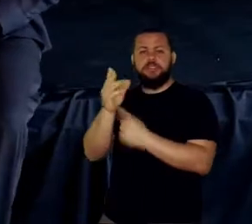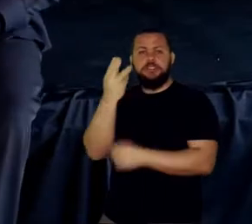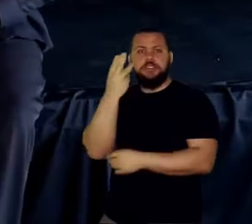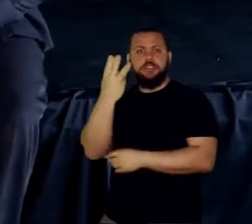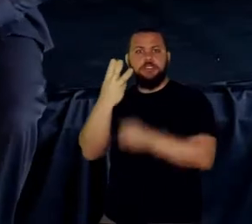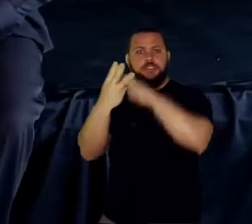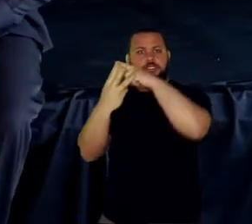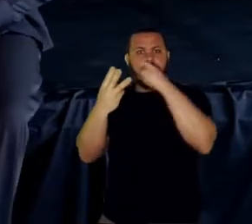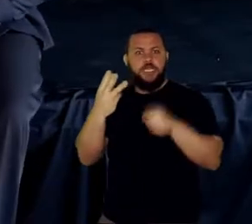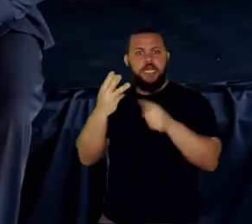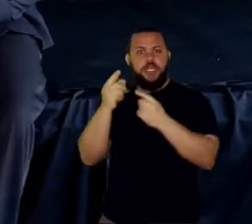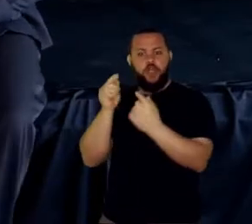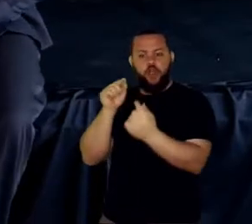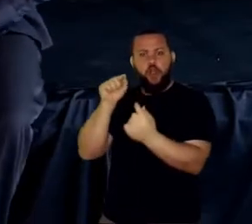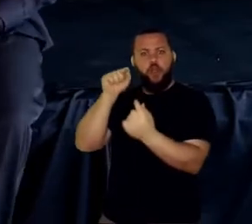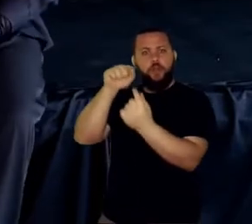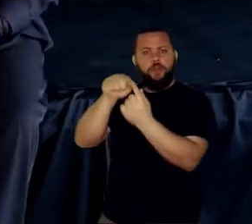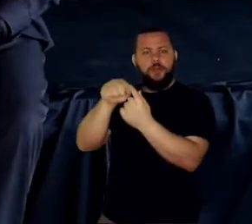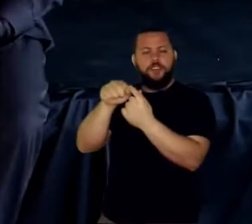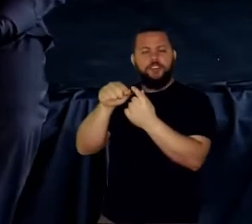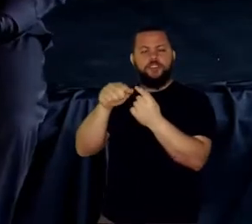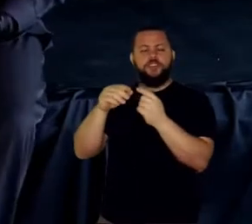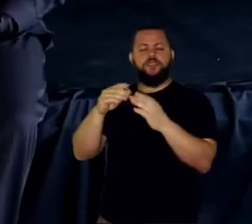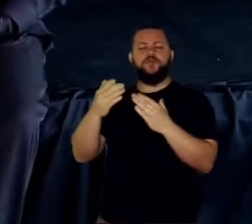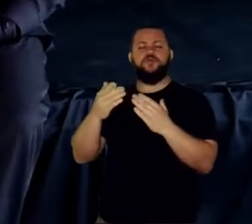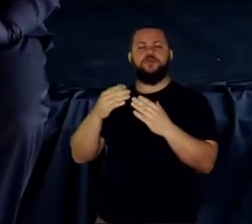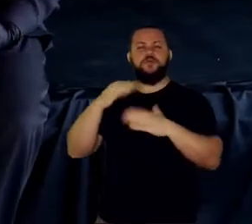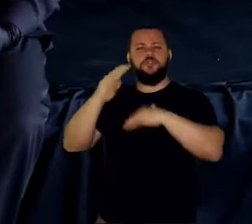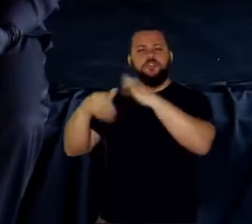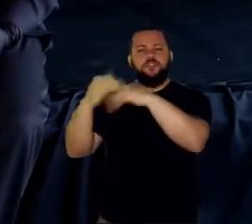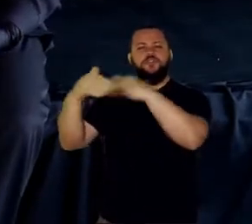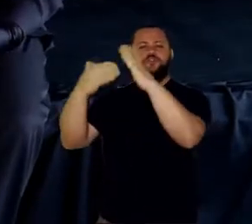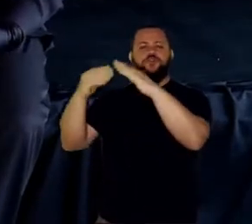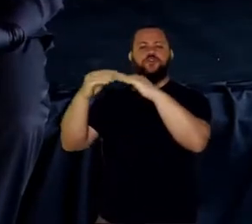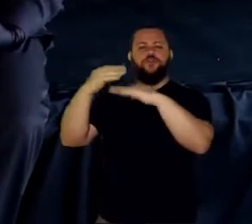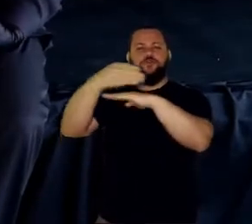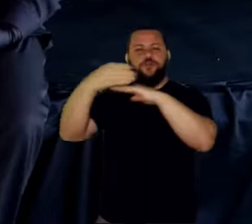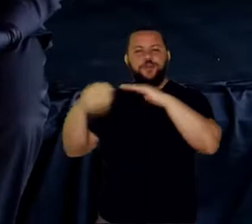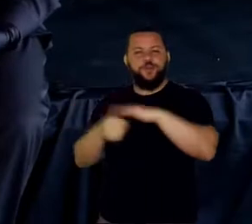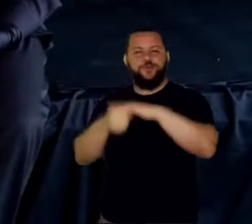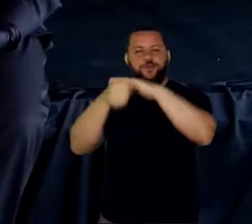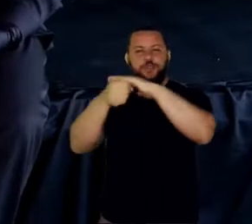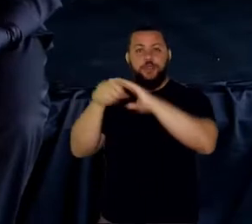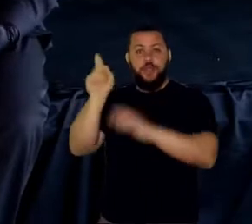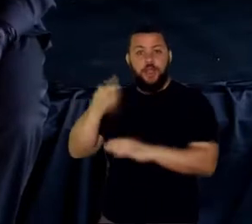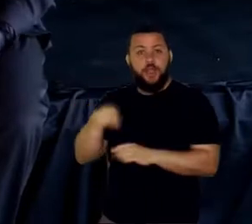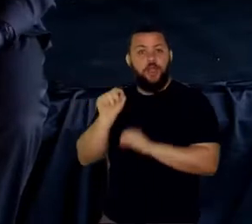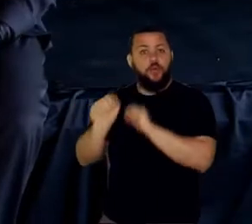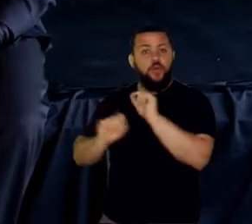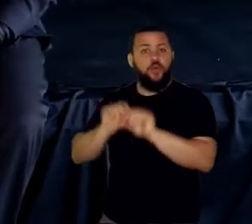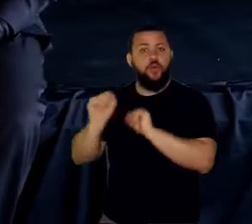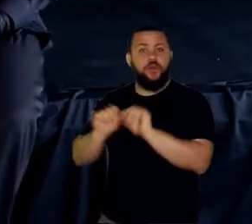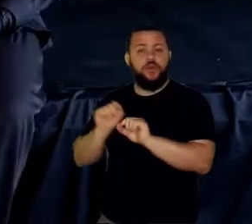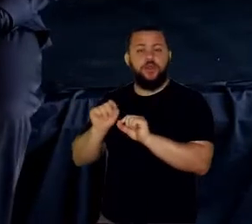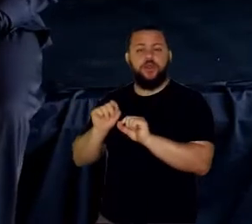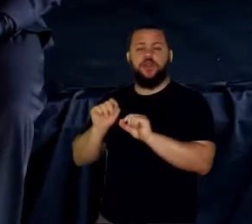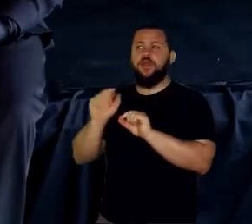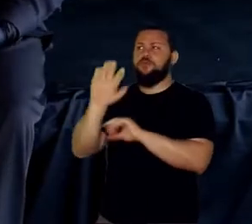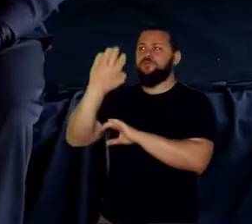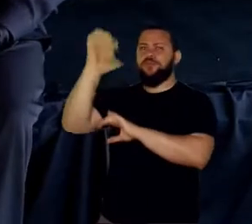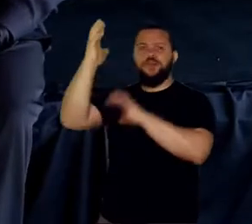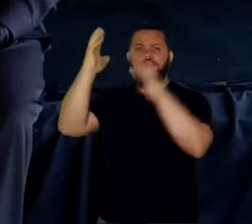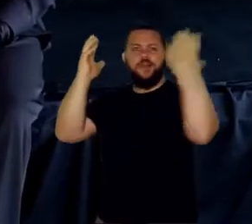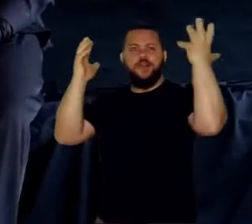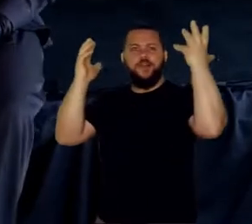do desenvolvimento sustentável, sim, que é a questão também do clima, sim, a